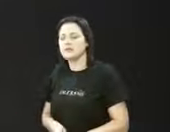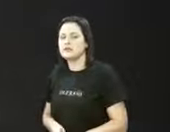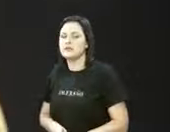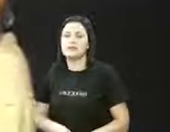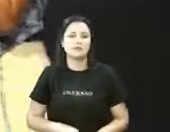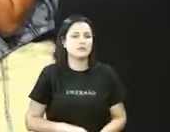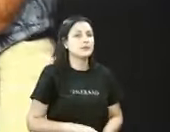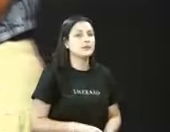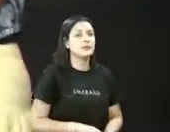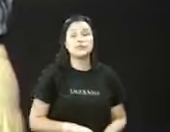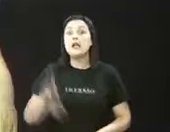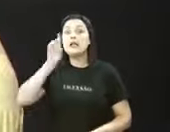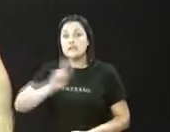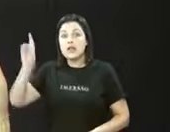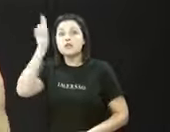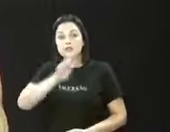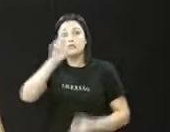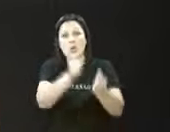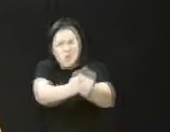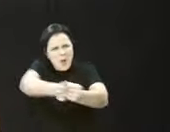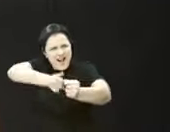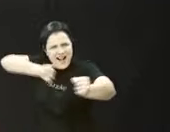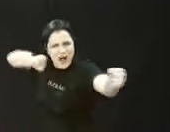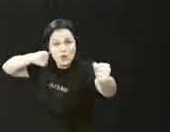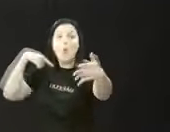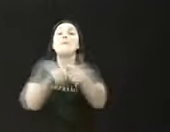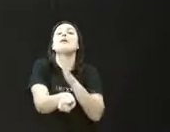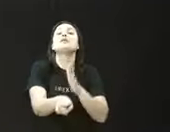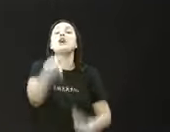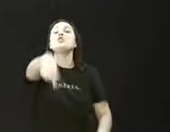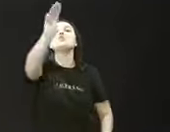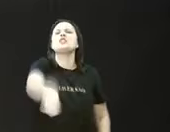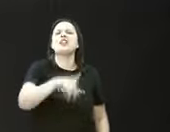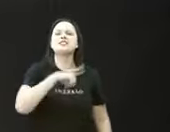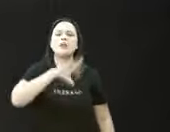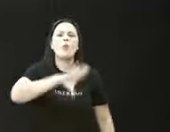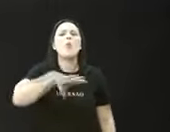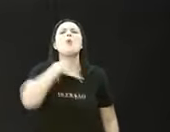Olha Deus com o arco na mão dizendo: quem teria coragem de ser a flecha?